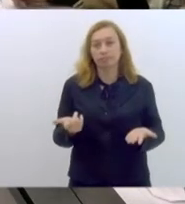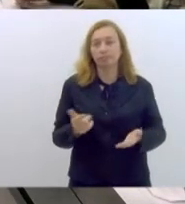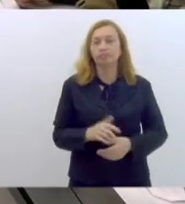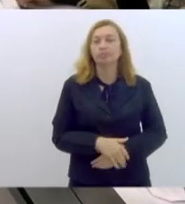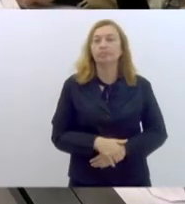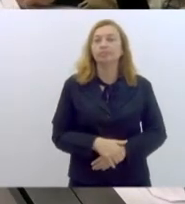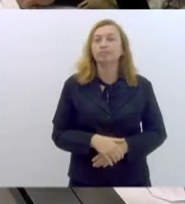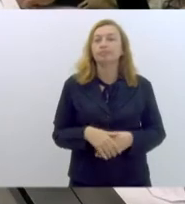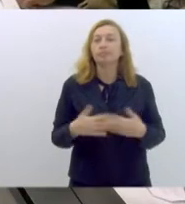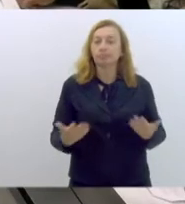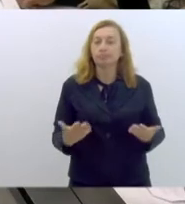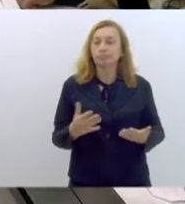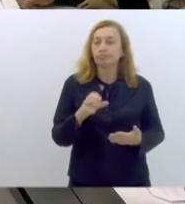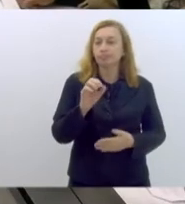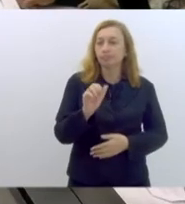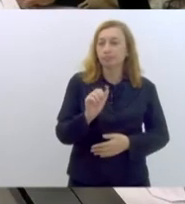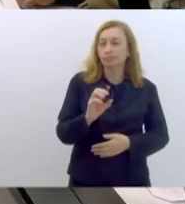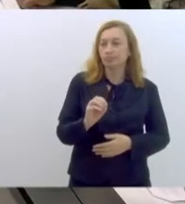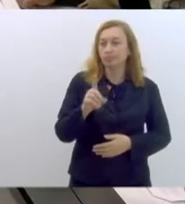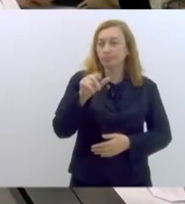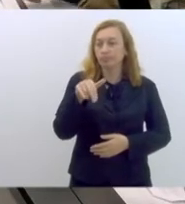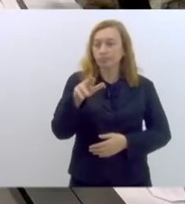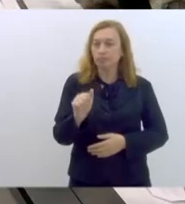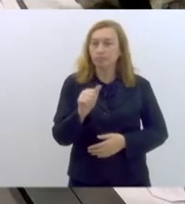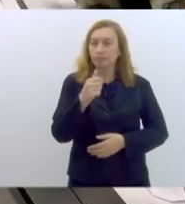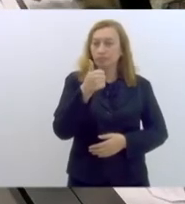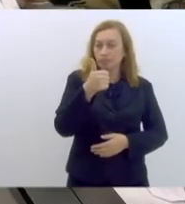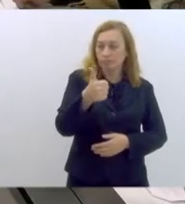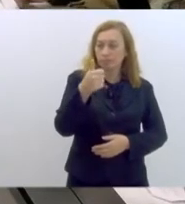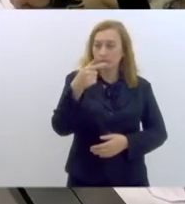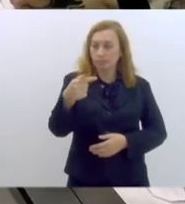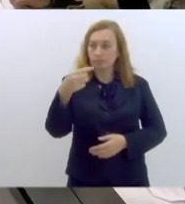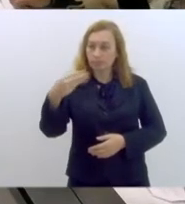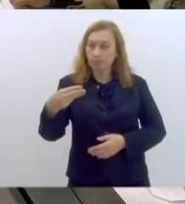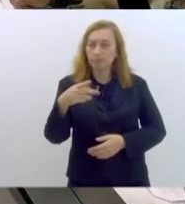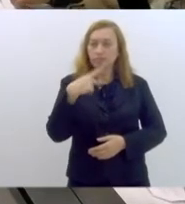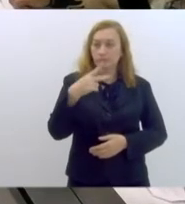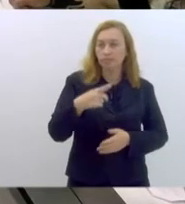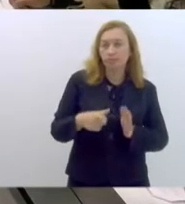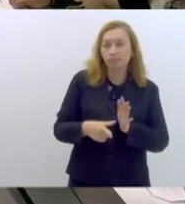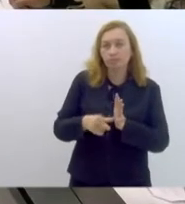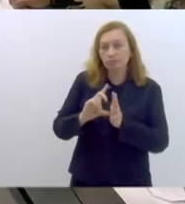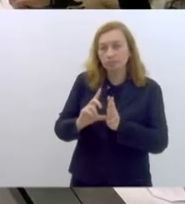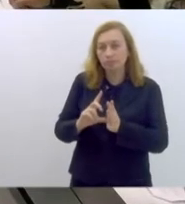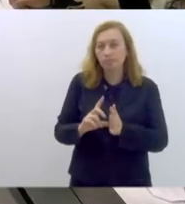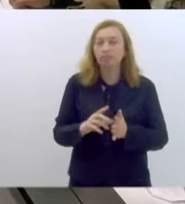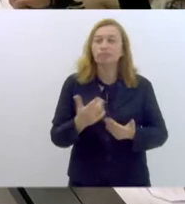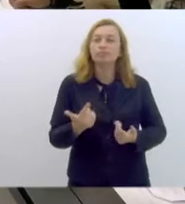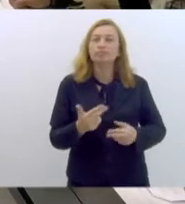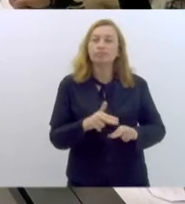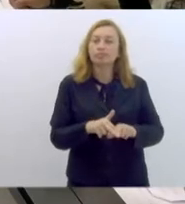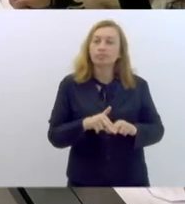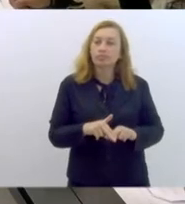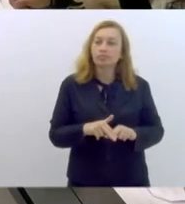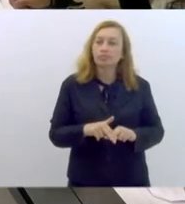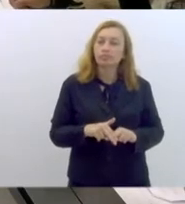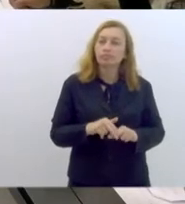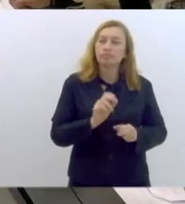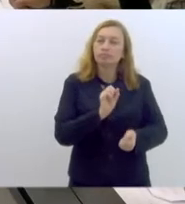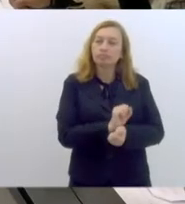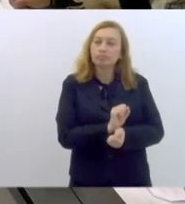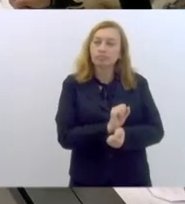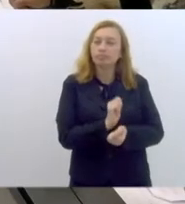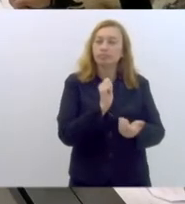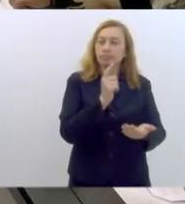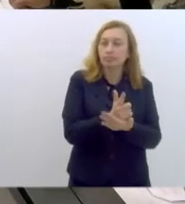É. Então, a coluna conta gráfica LC173, como a gente já tinha falado anteriormente, devido à suspensão da dívida